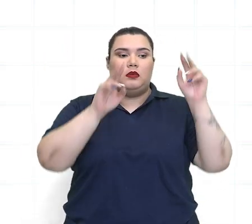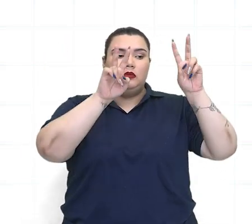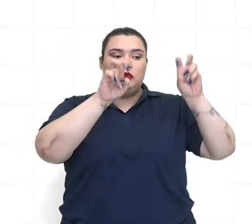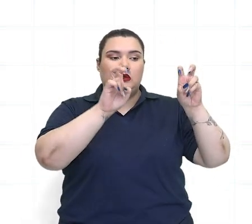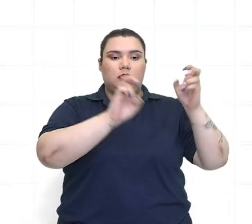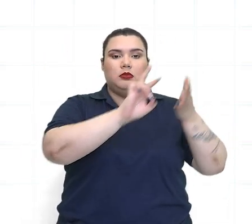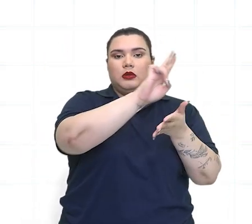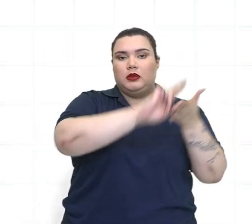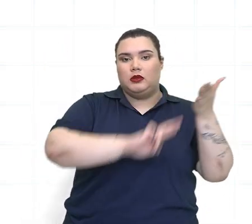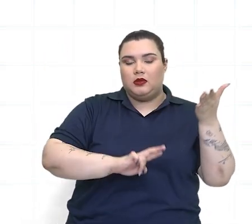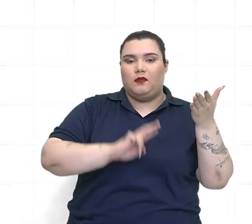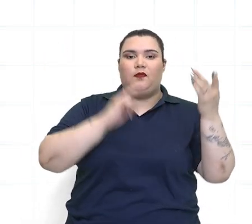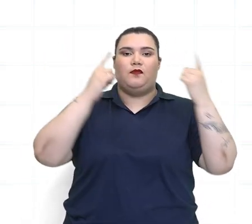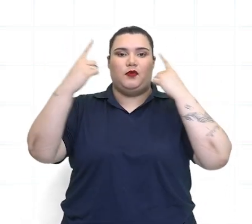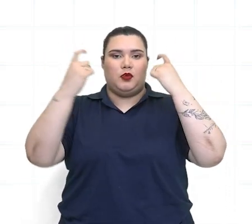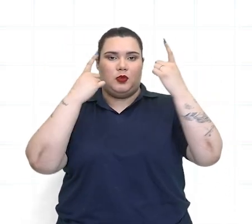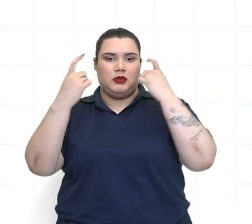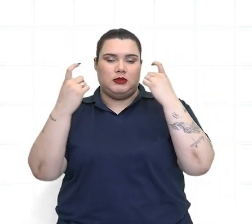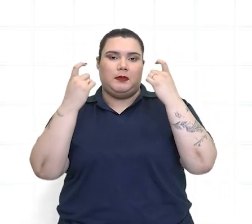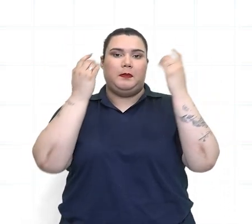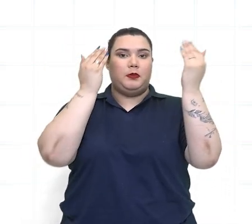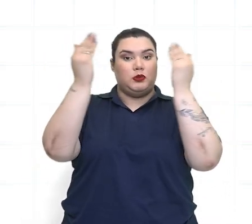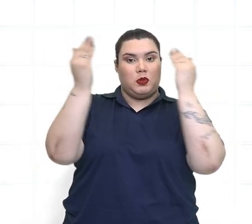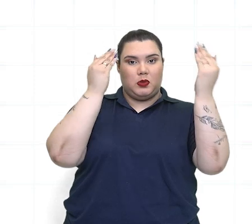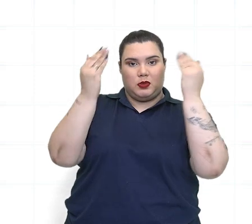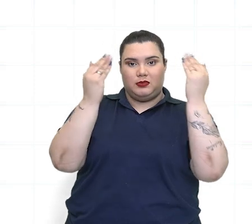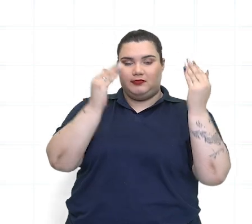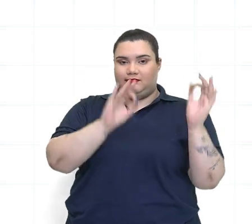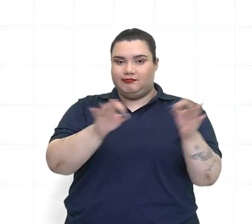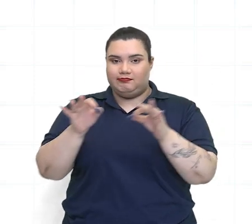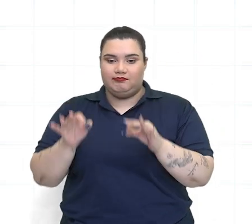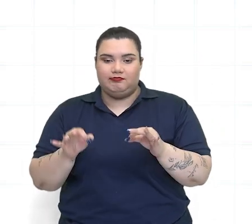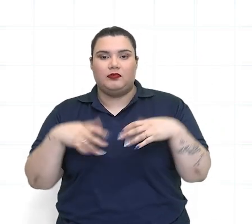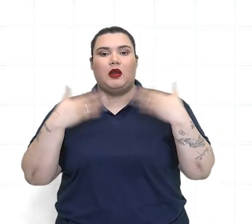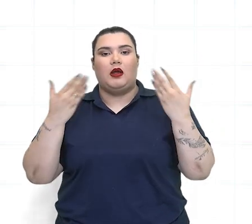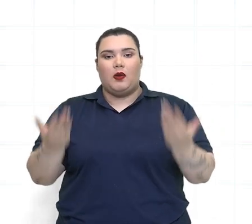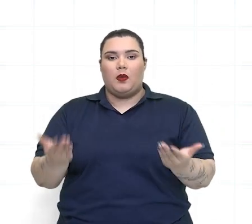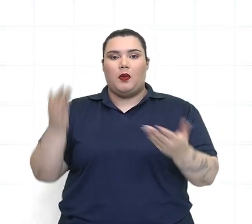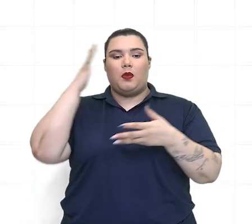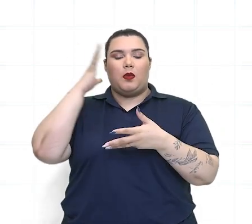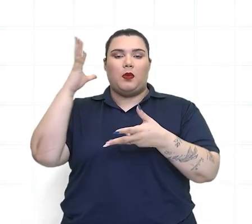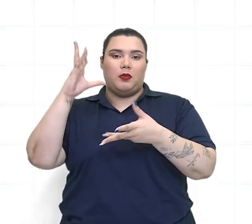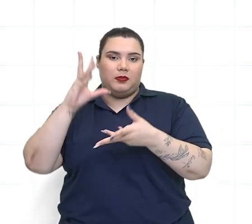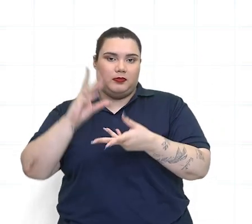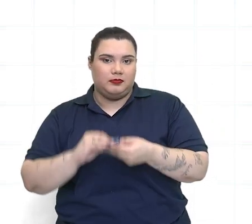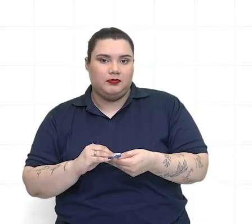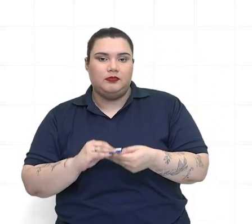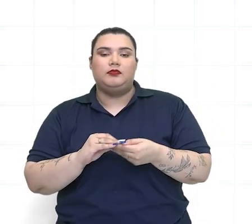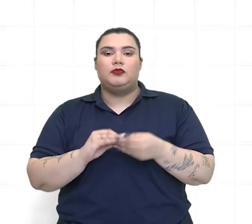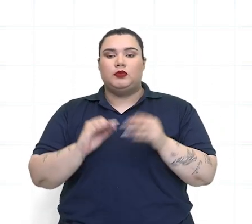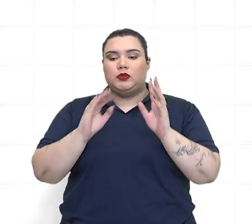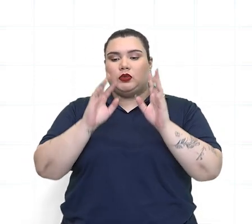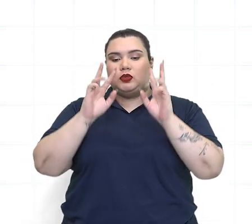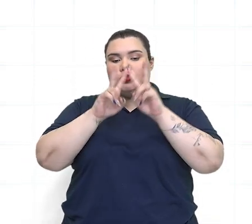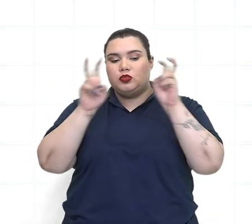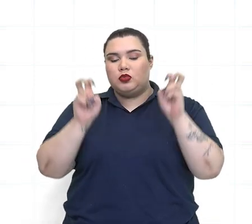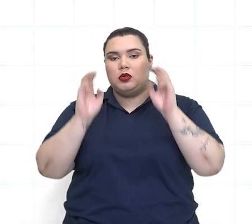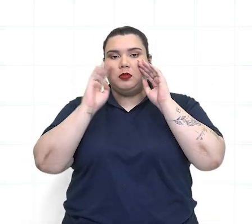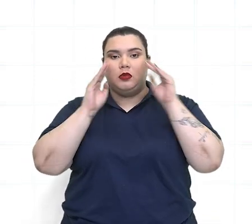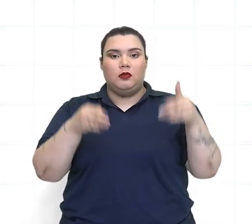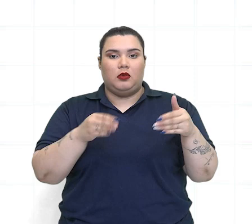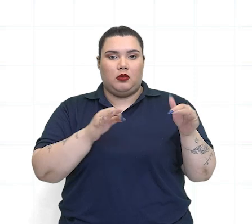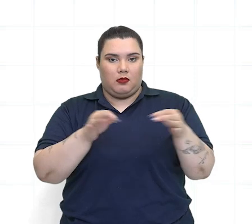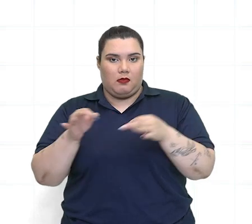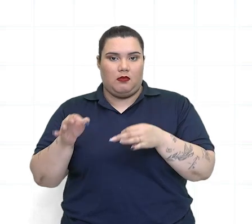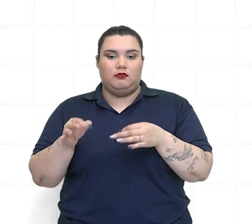nossa redação? Violência psicológica. Aí sim, a gente vai, né, falar só sobre